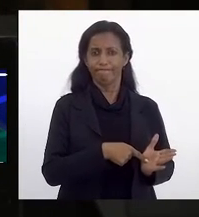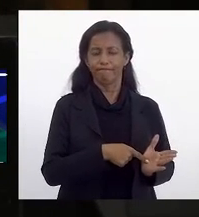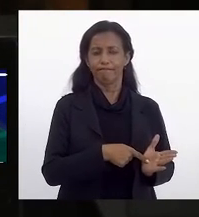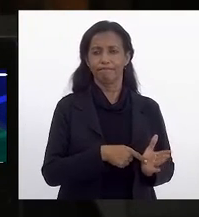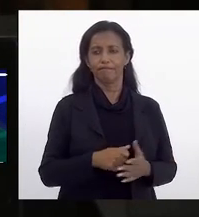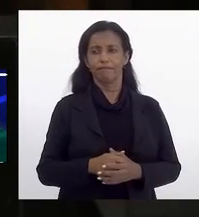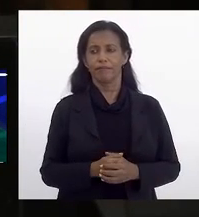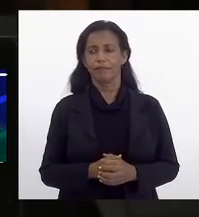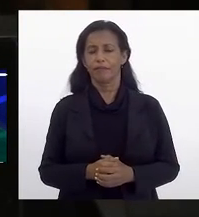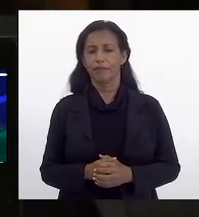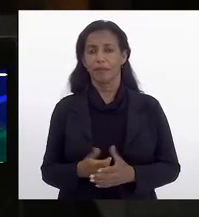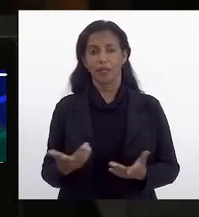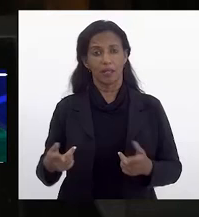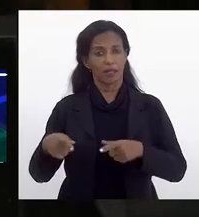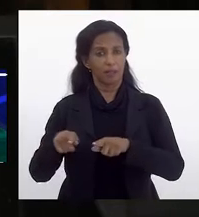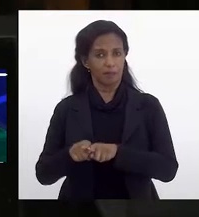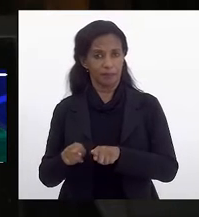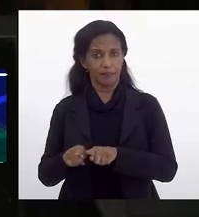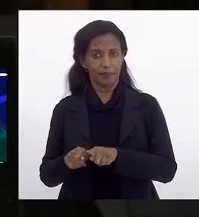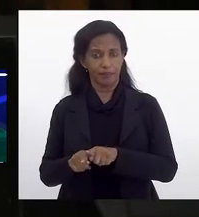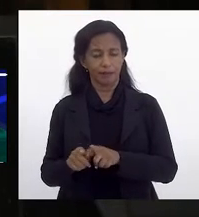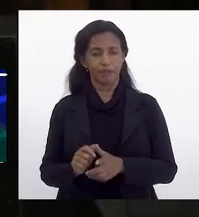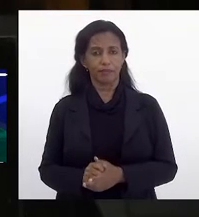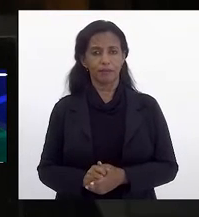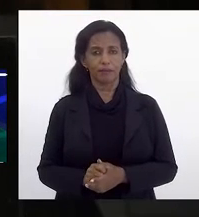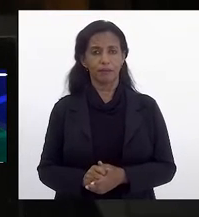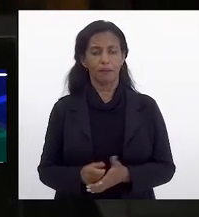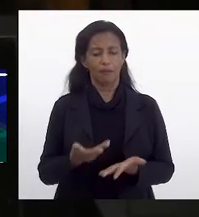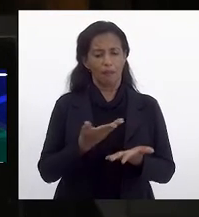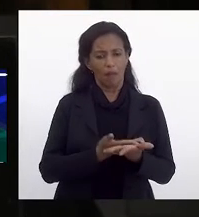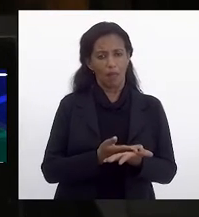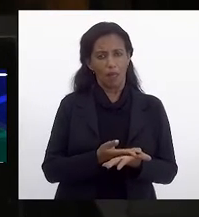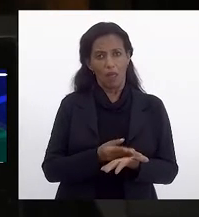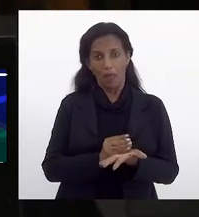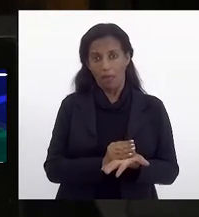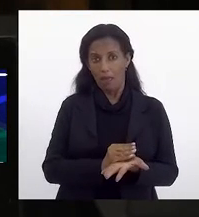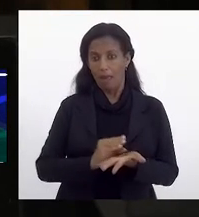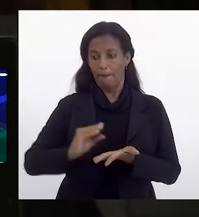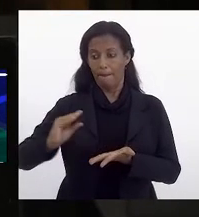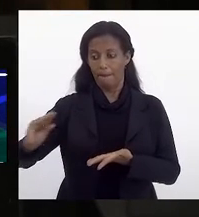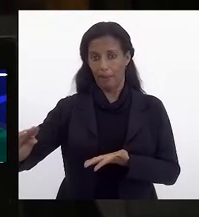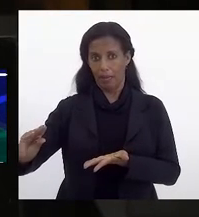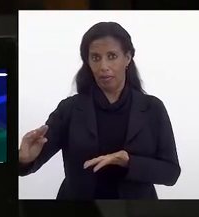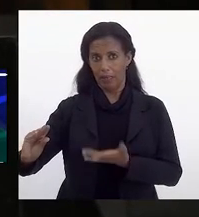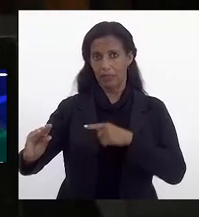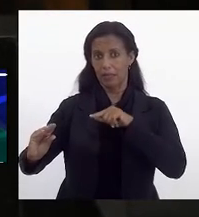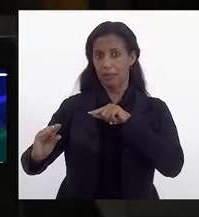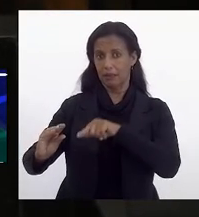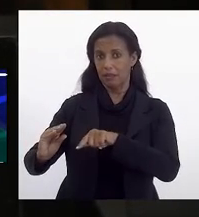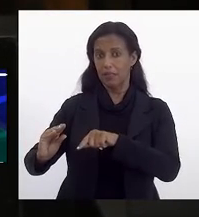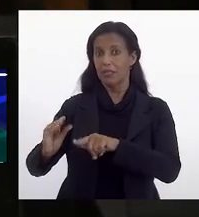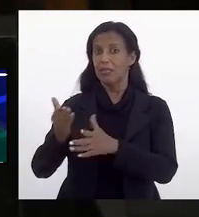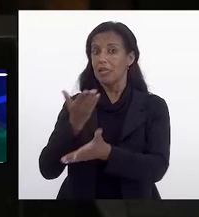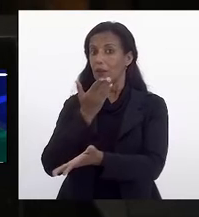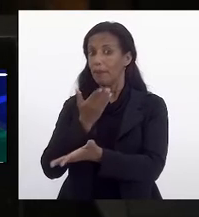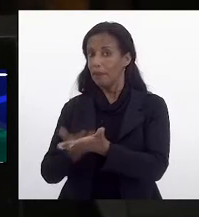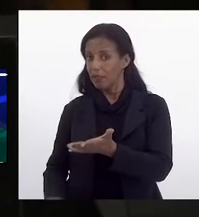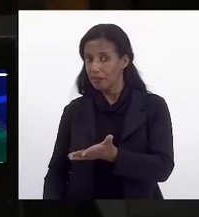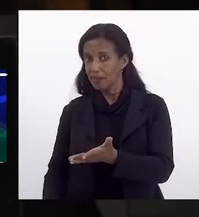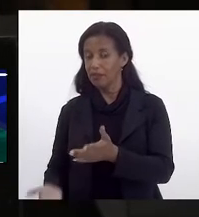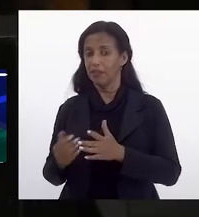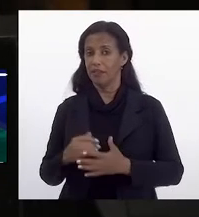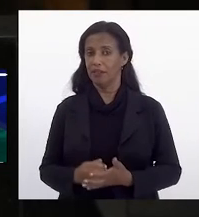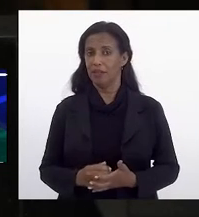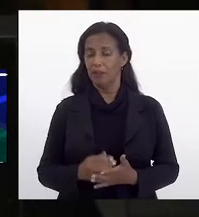e, evidentemente, repasse os recursos que seriam perdidos